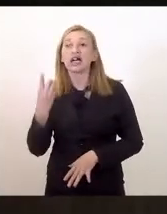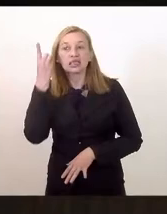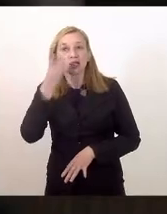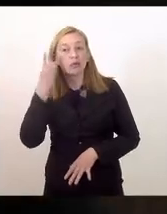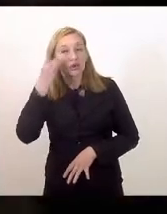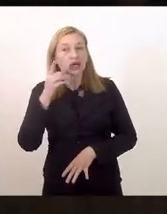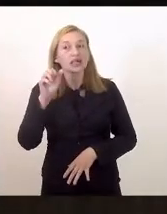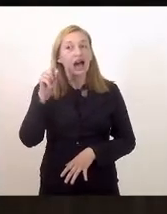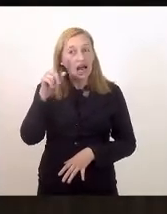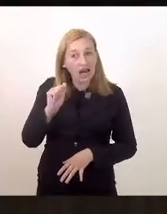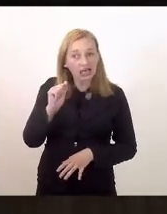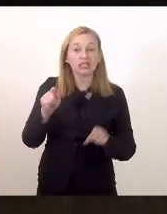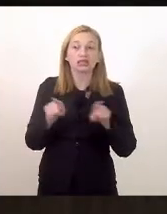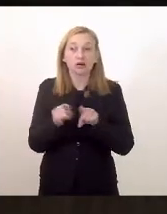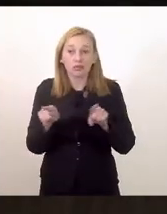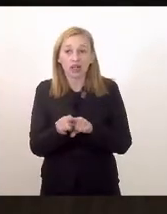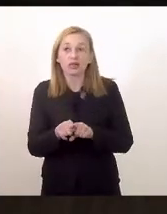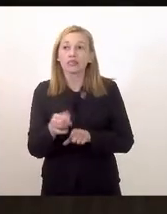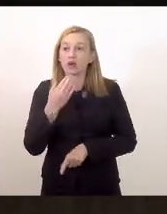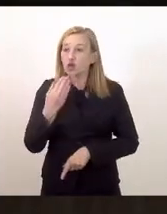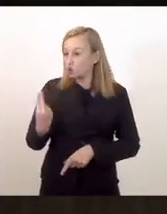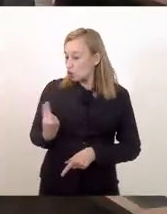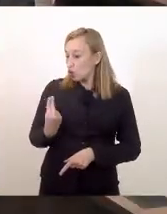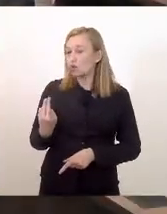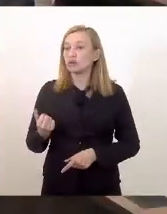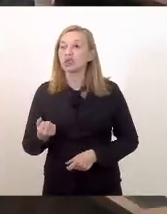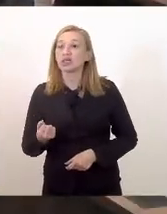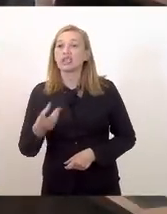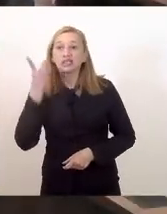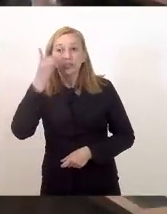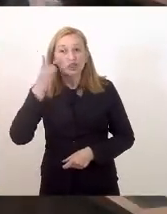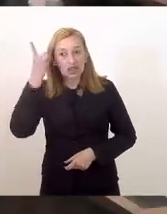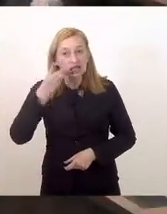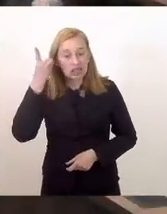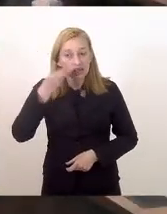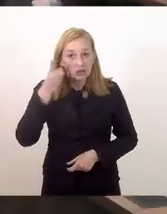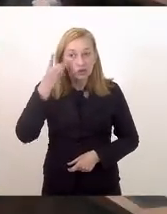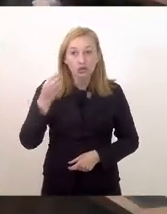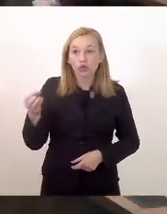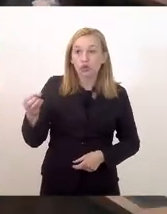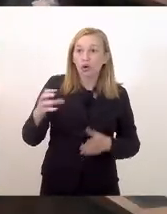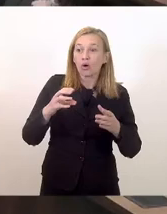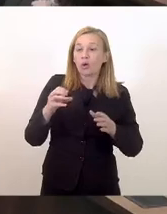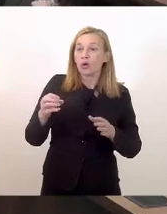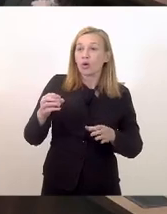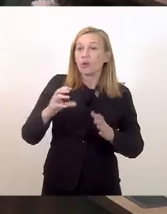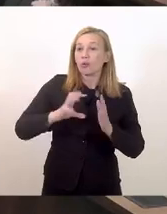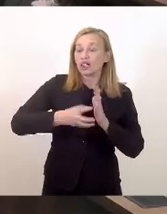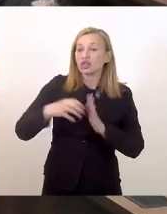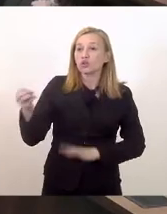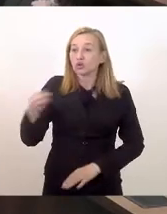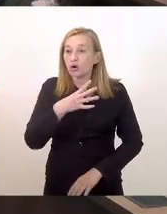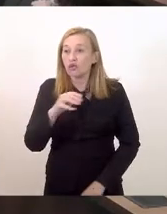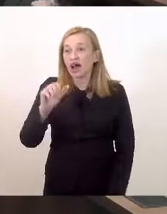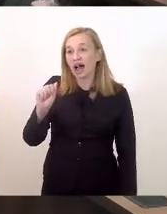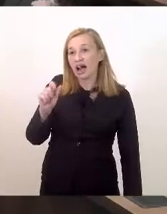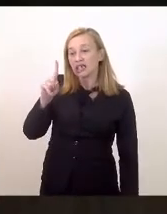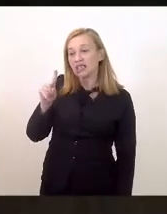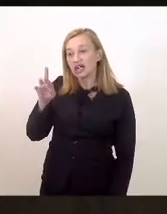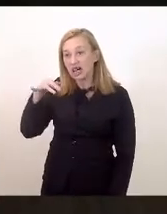deputada Alana já me pediu qual autoria, a deputada do Novo, Adriana, já pediu qual